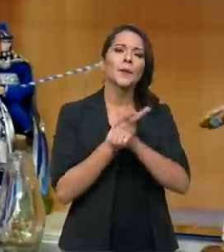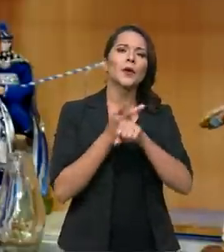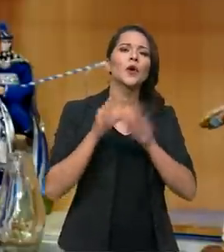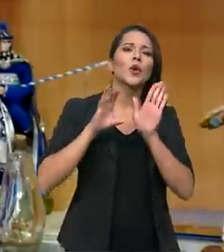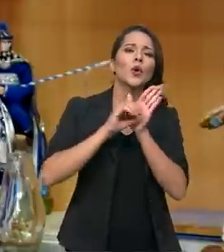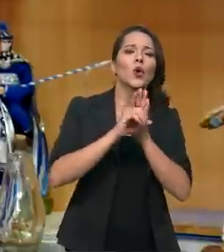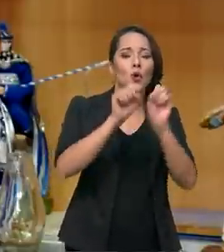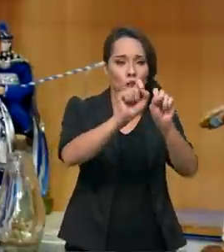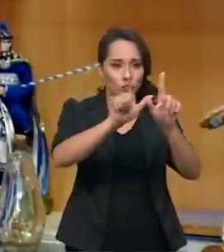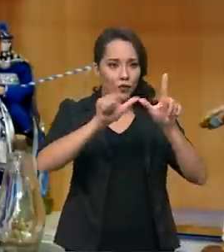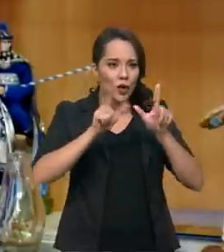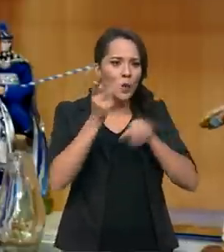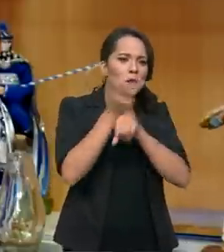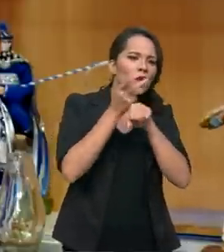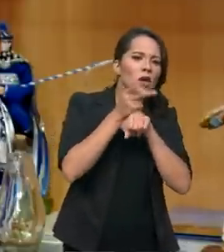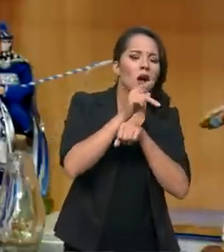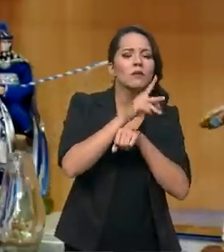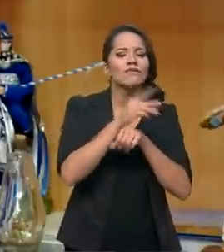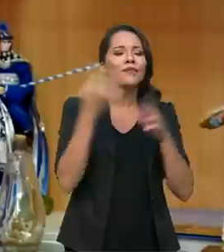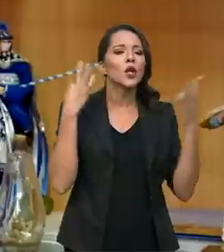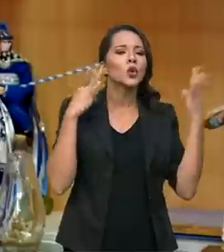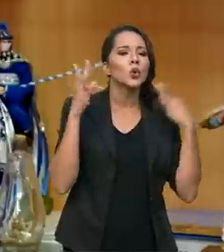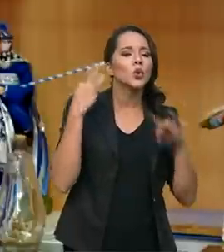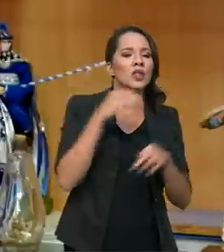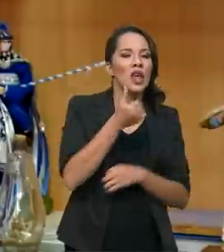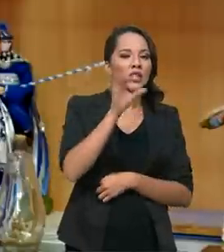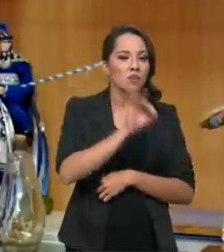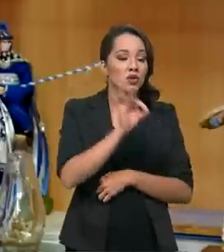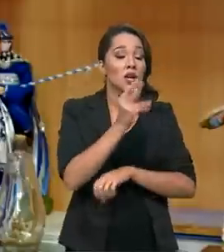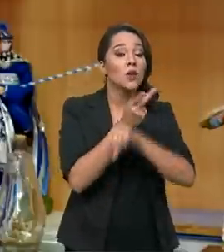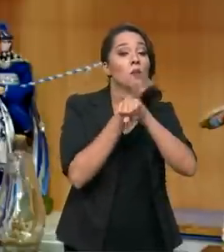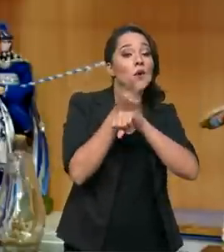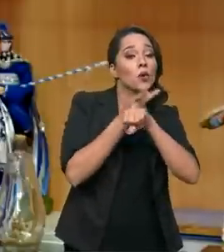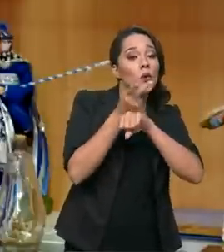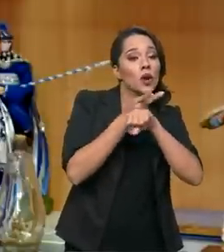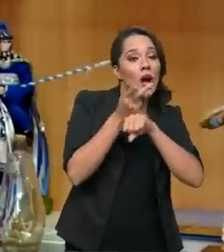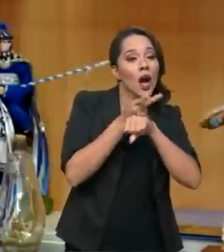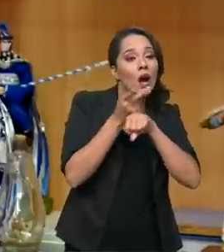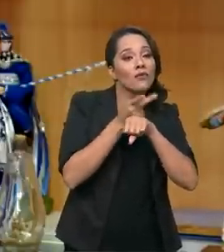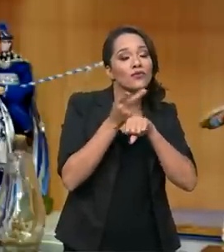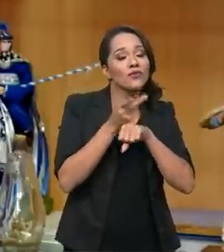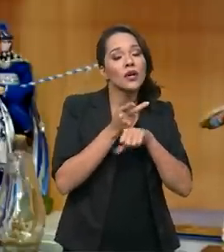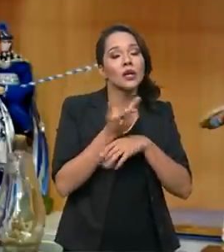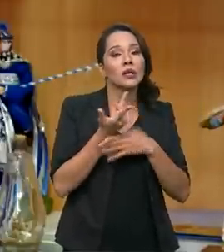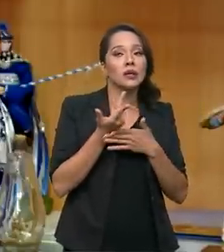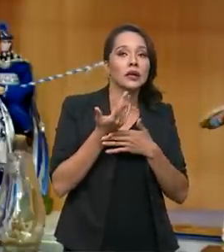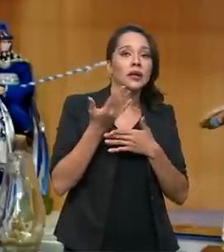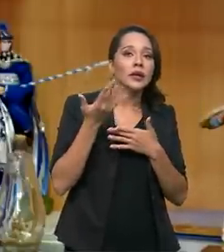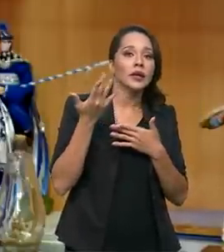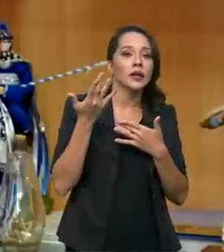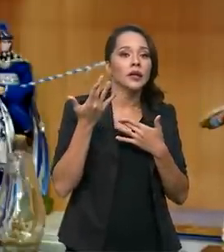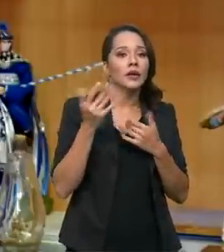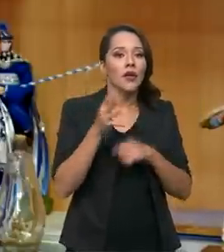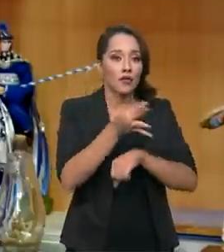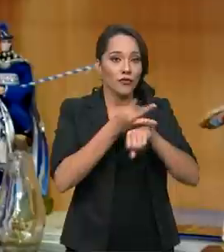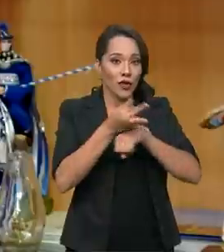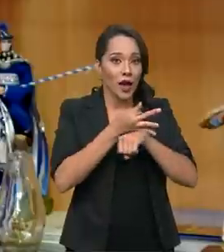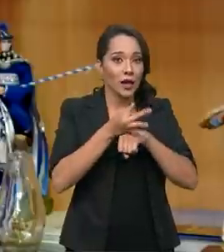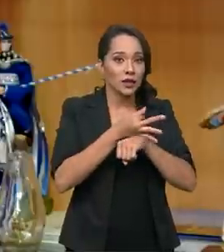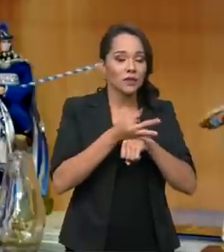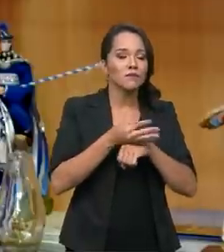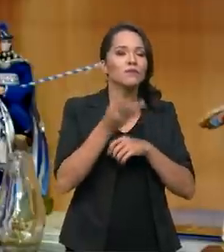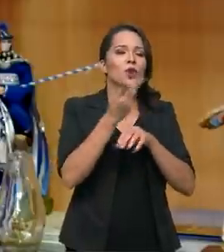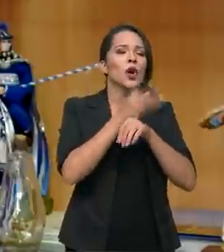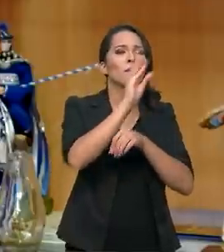Google apenas 10 buscas por dez porcento como se botava triplication é férias em